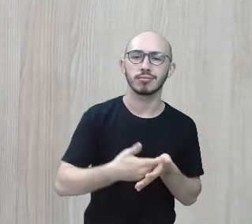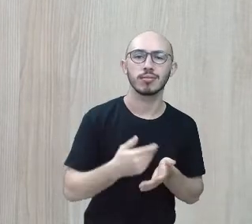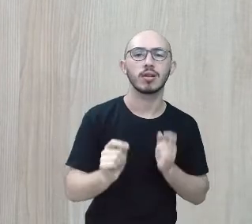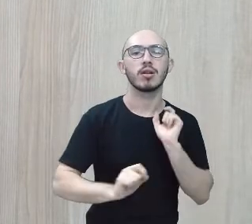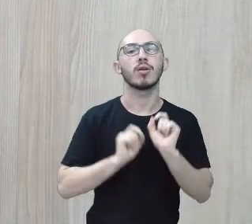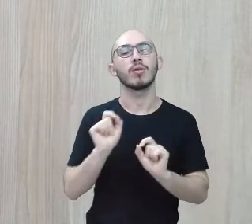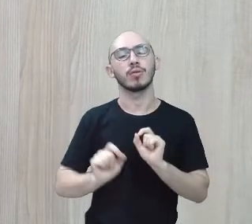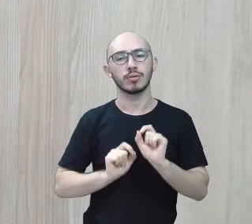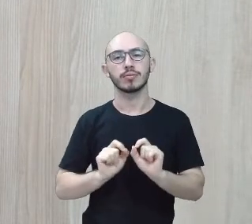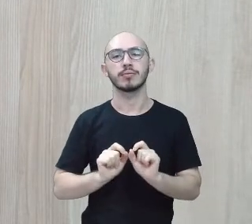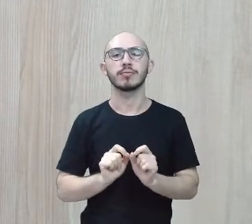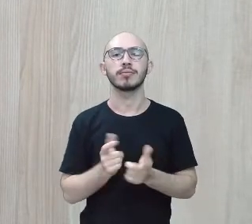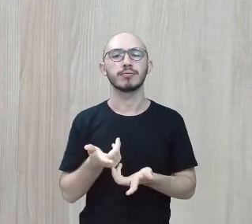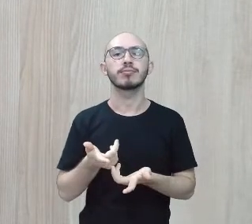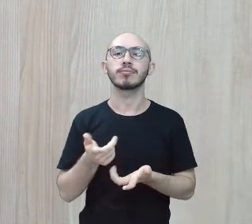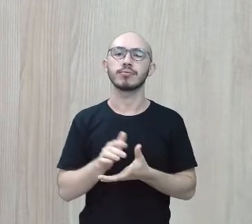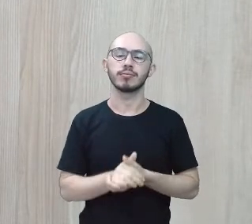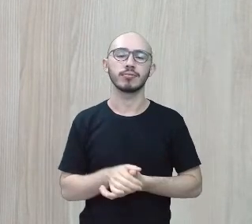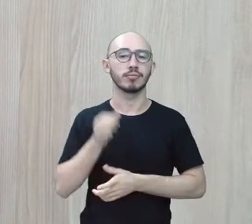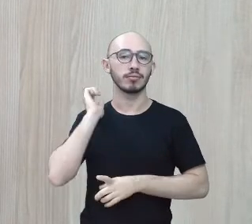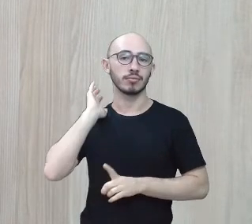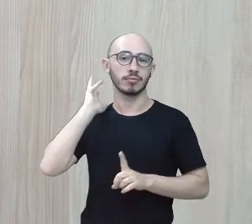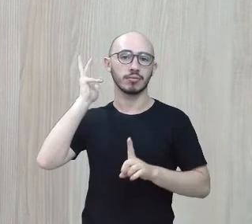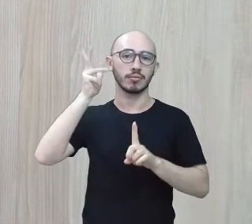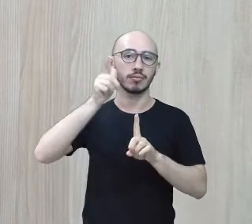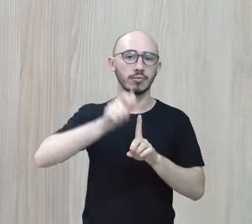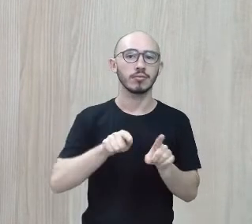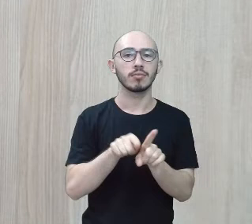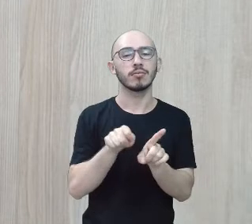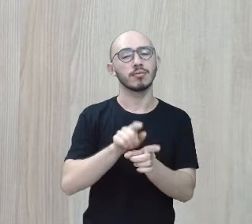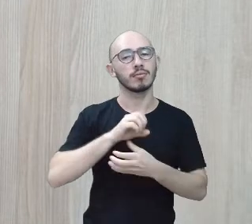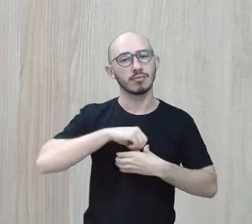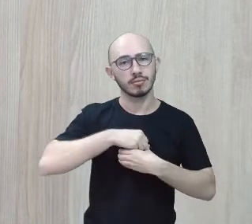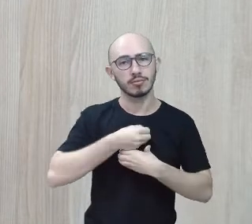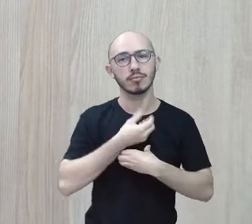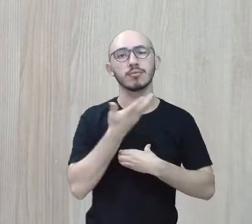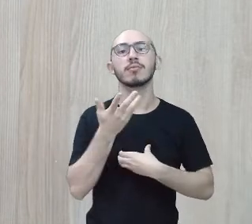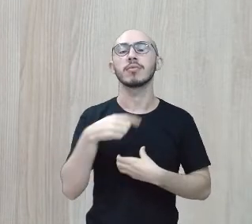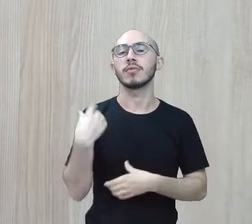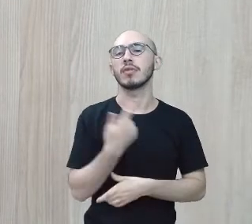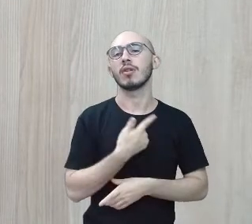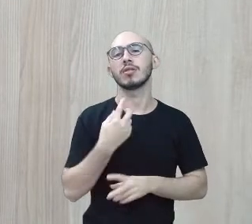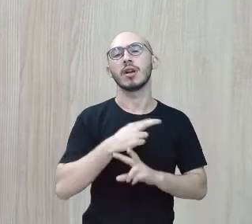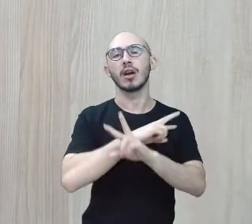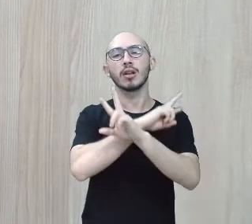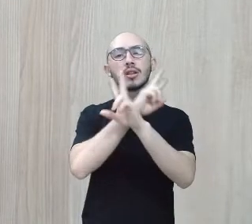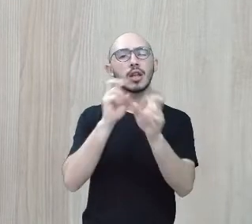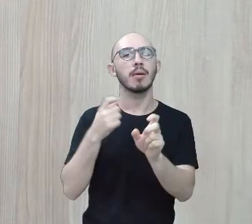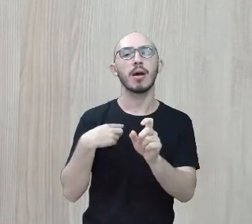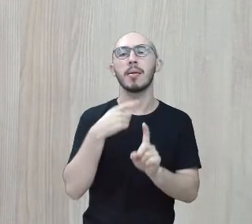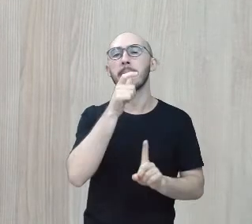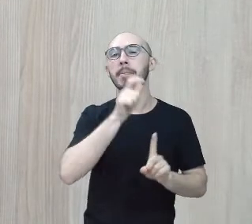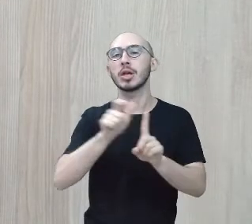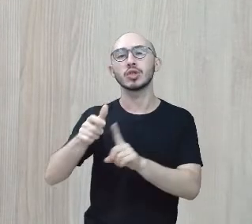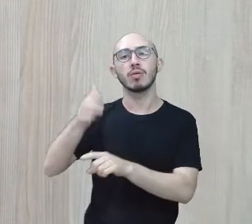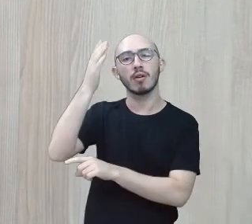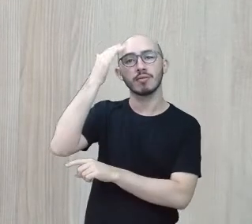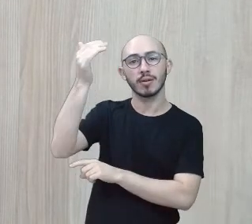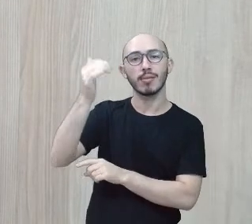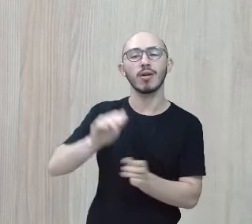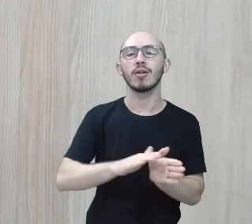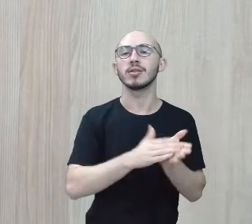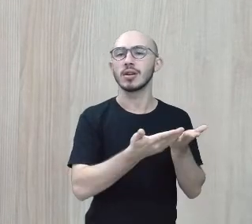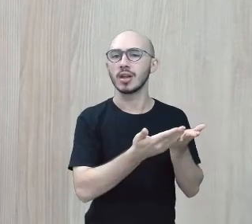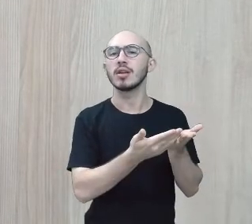que é a biografia e a autobiografia. A gente já discutiu sobre várias pessoas famosas que tiveram as suas vidas